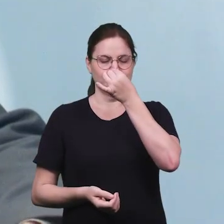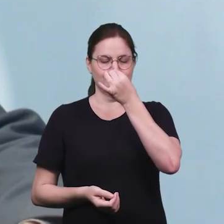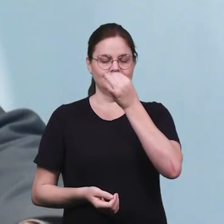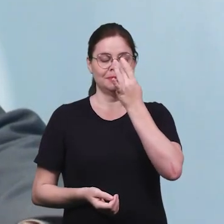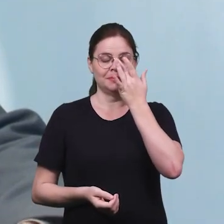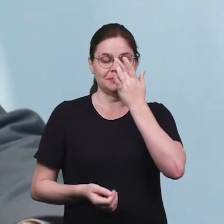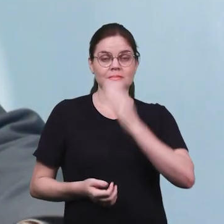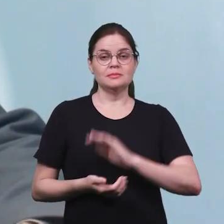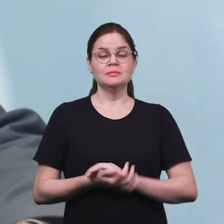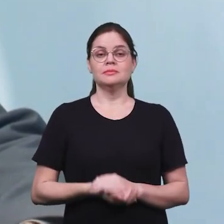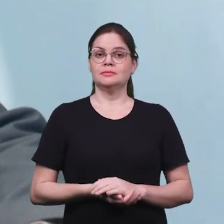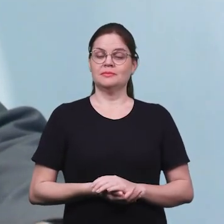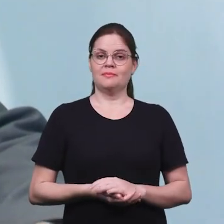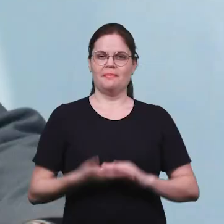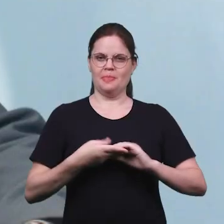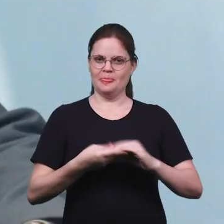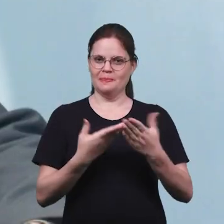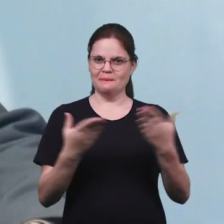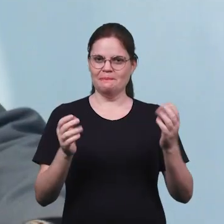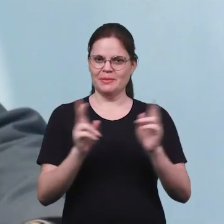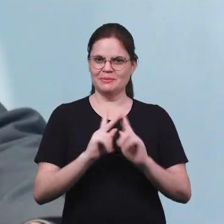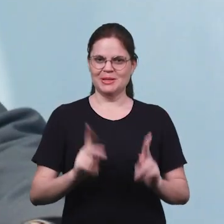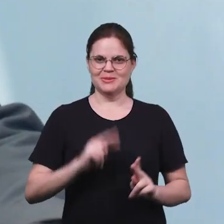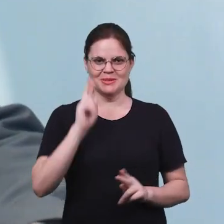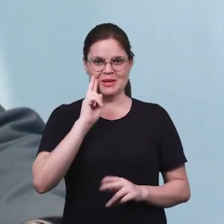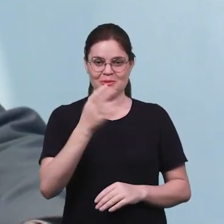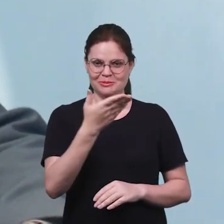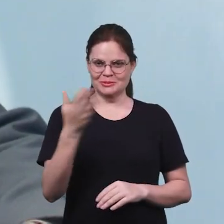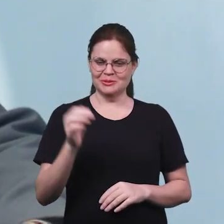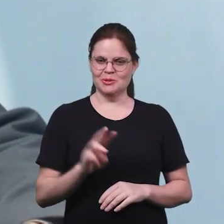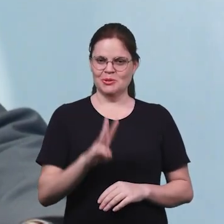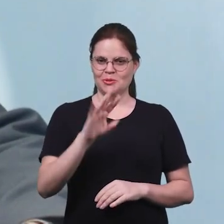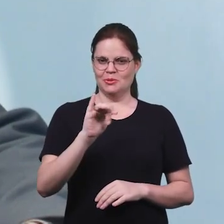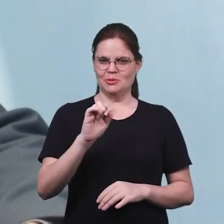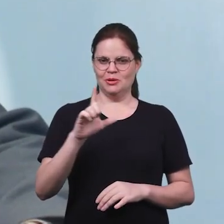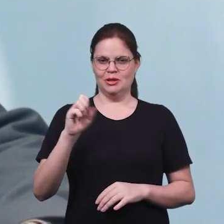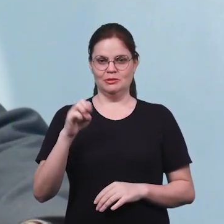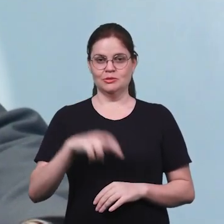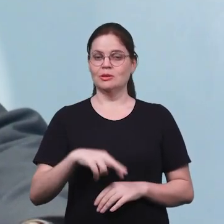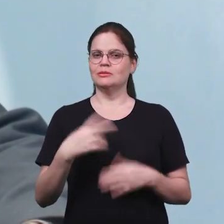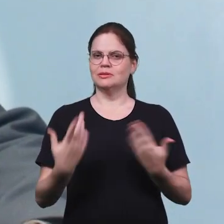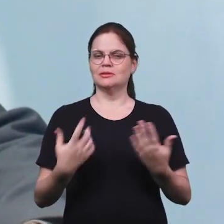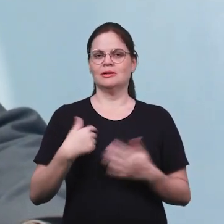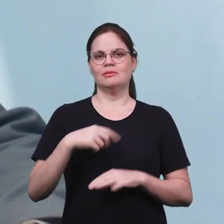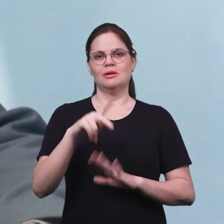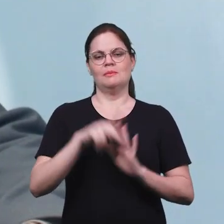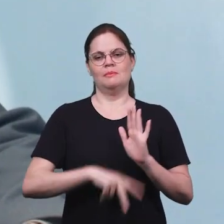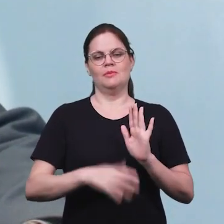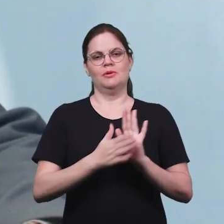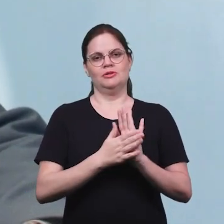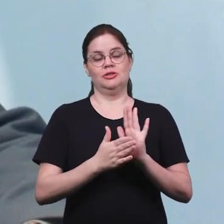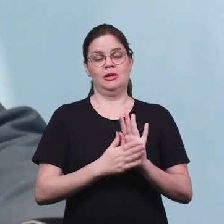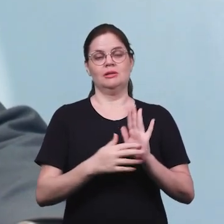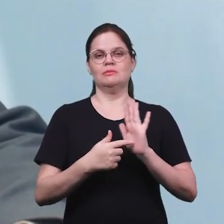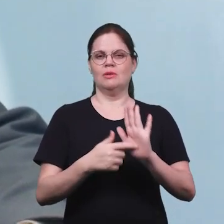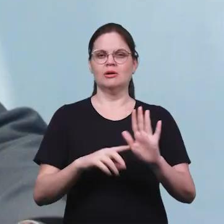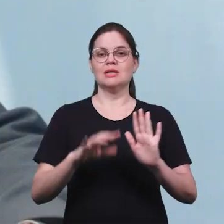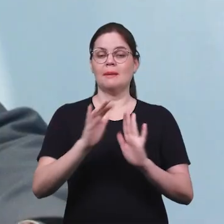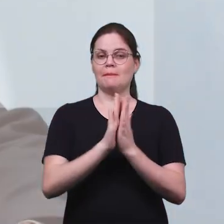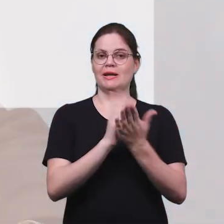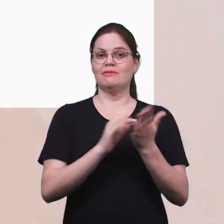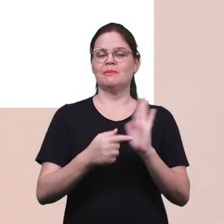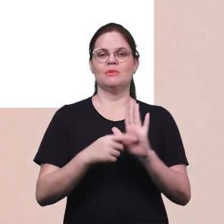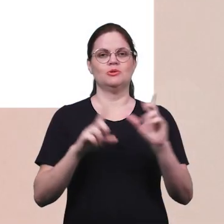Amém. Paz do seu irmão Wilson. É para cumprir a palavra do Senhor, né? Jeremias 33:3,